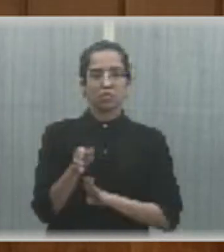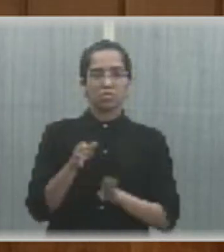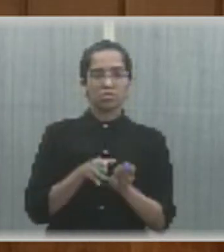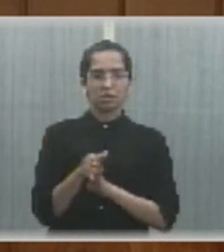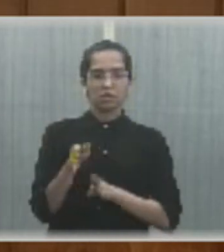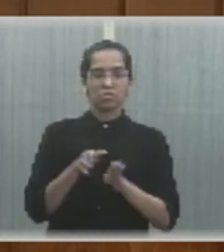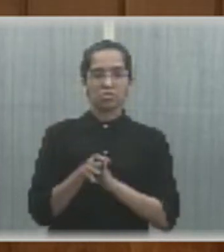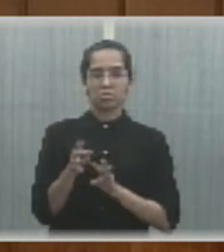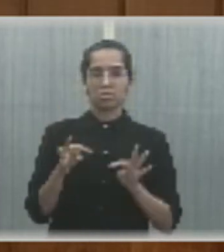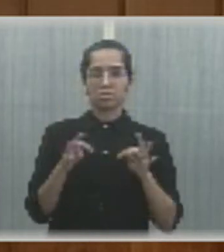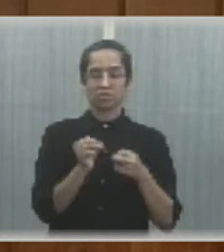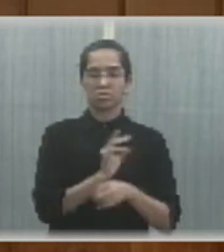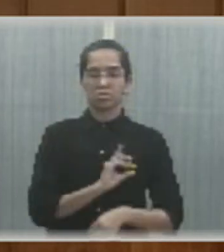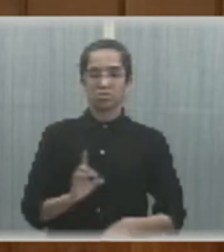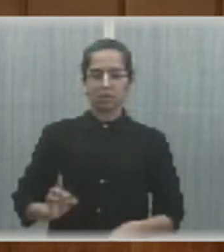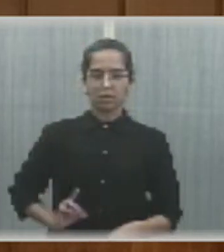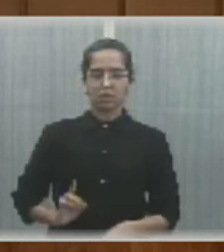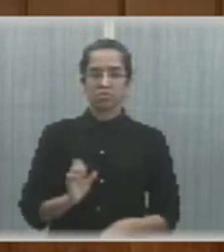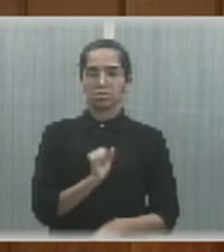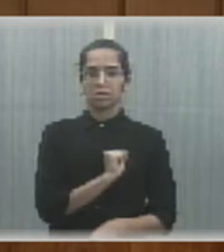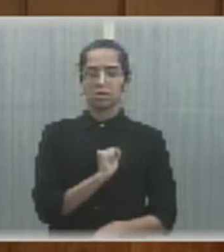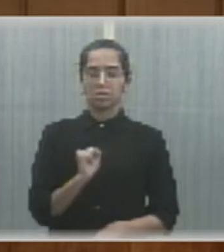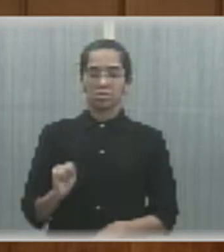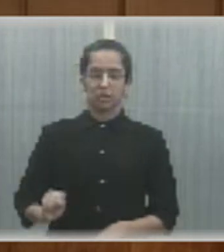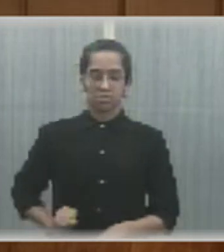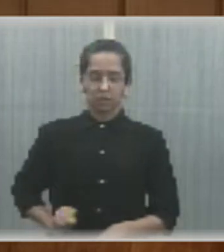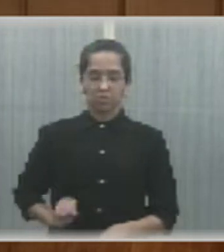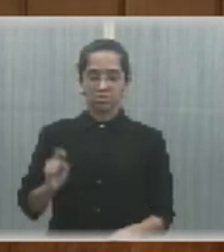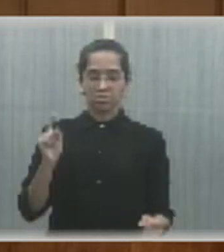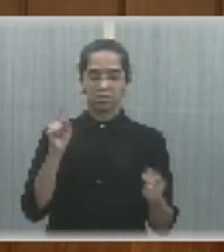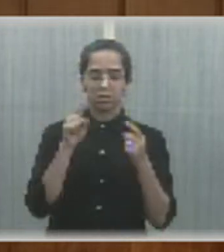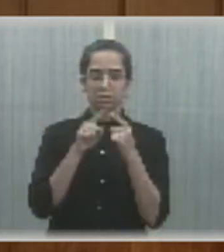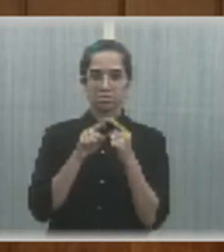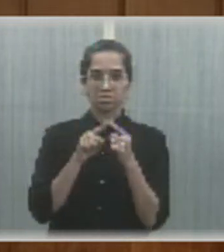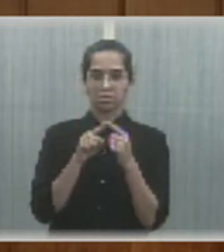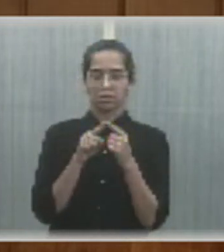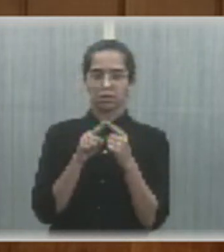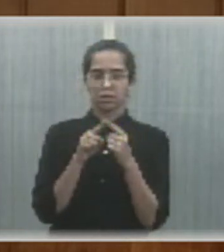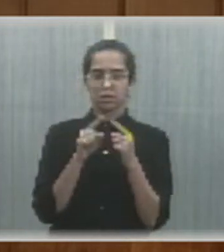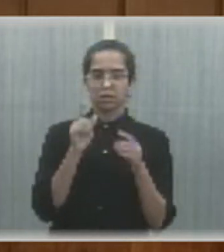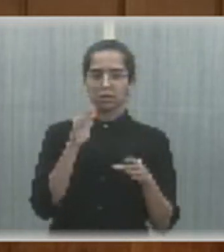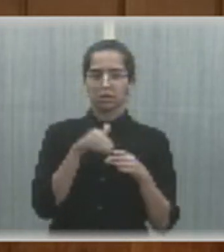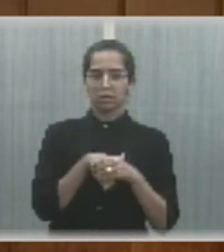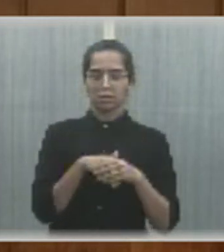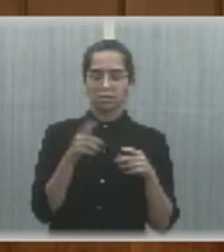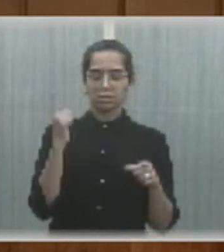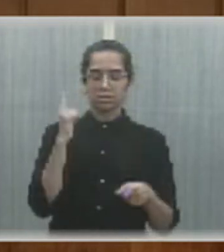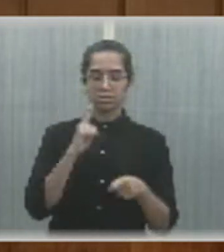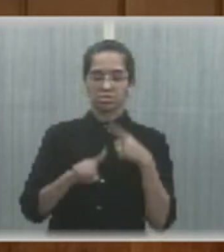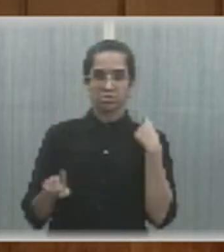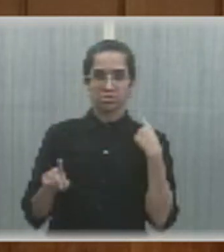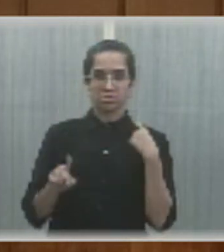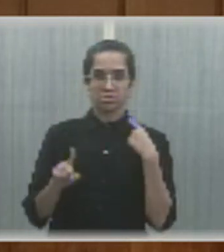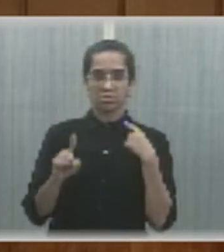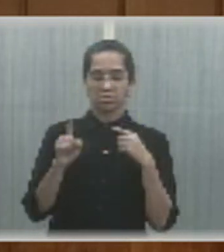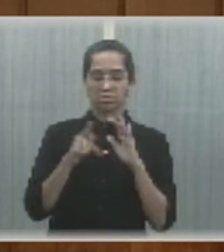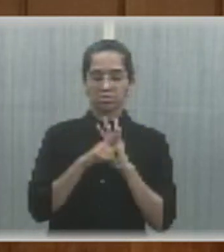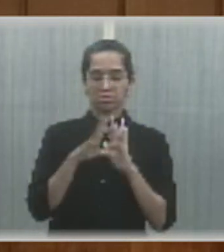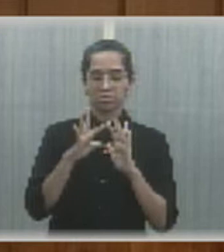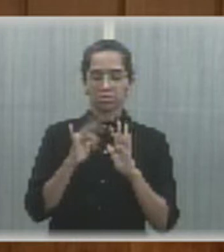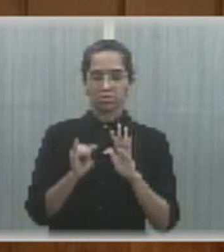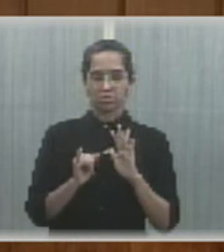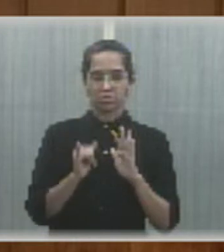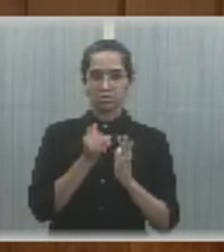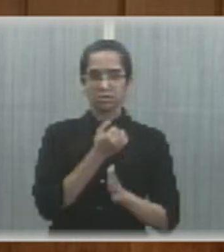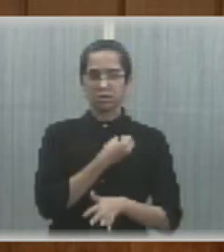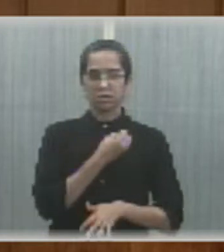dos deputados e senadores piauienses no sentido de votação contrária aos seguintes projetos de lei: